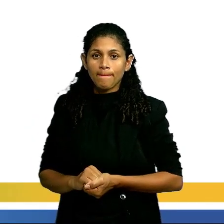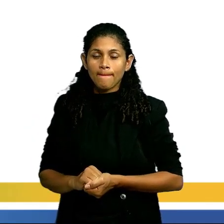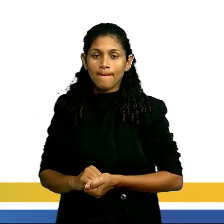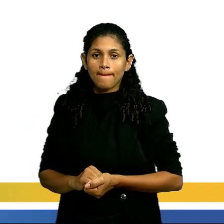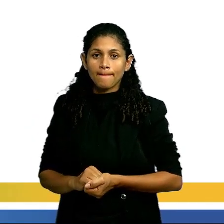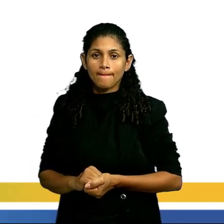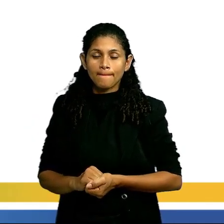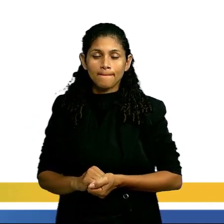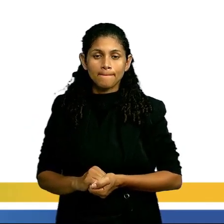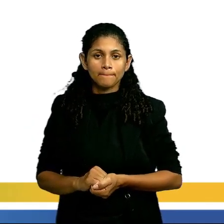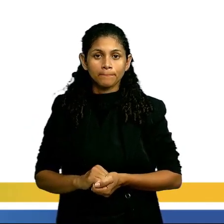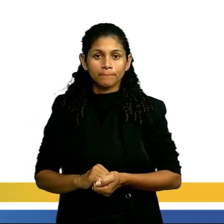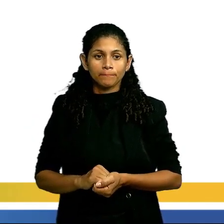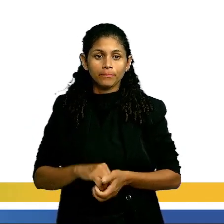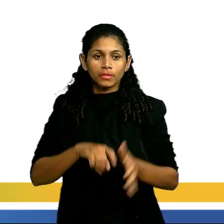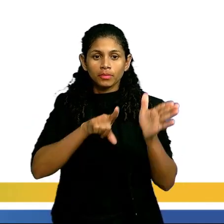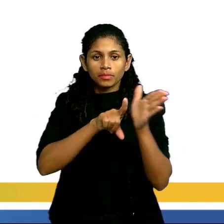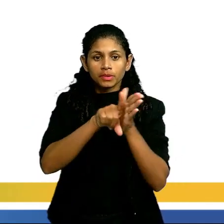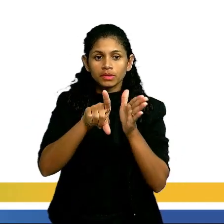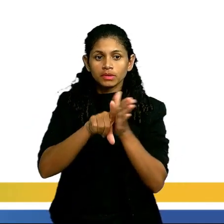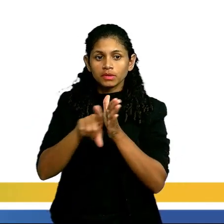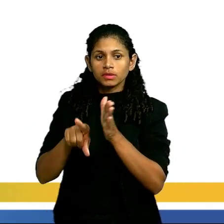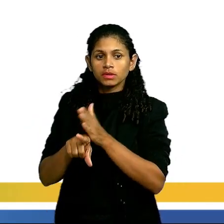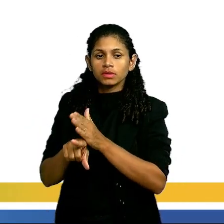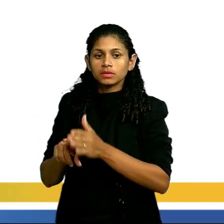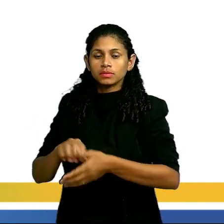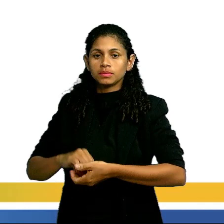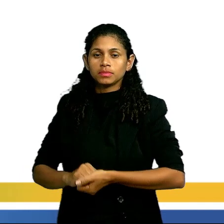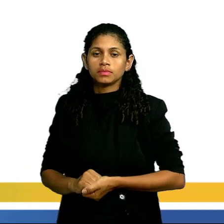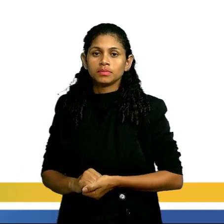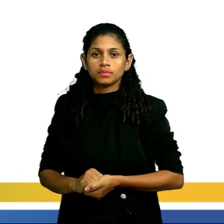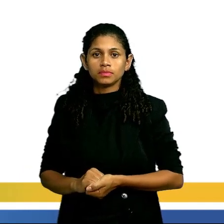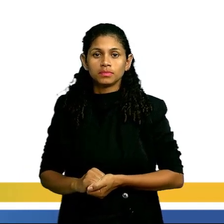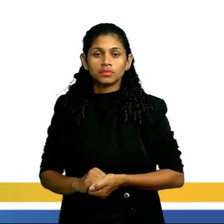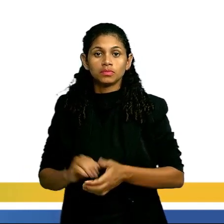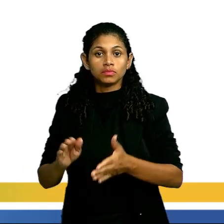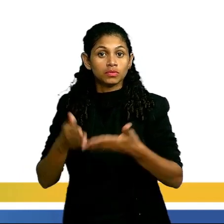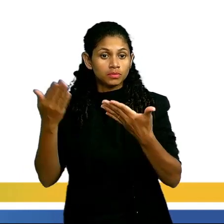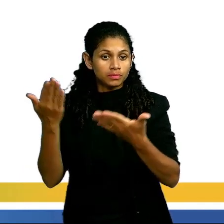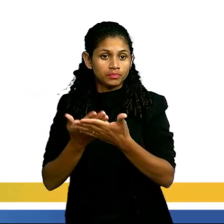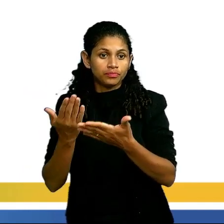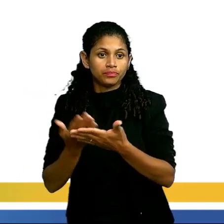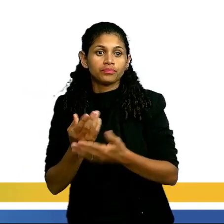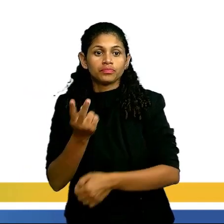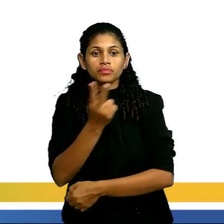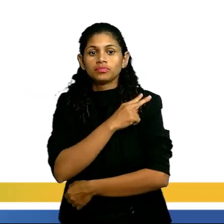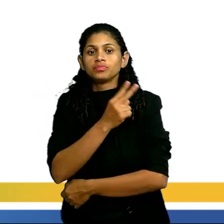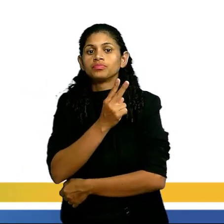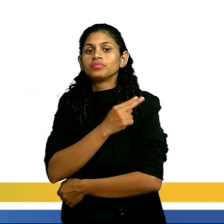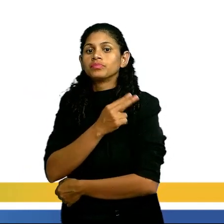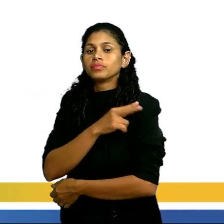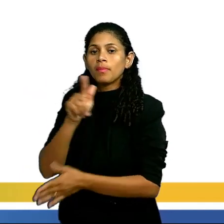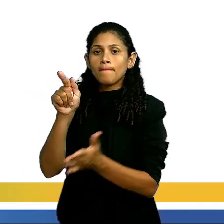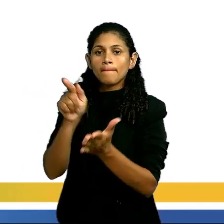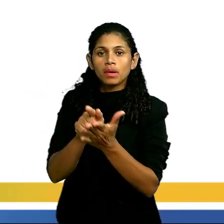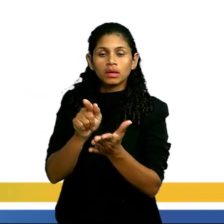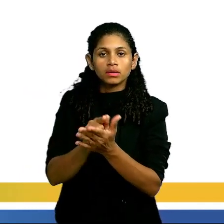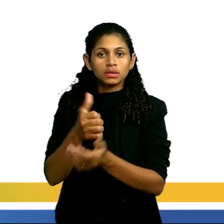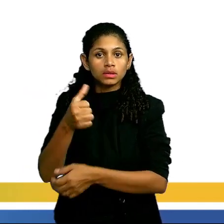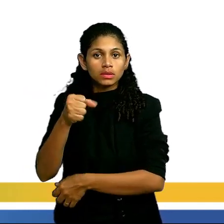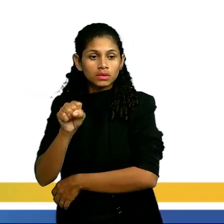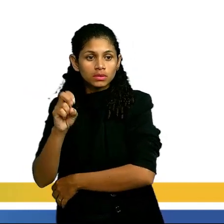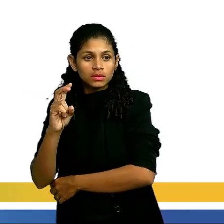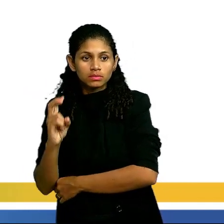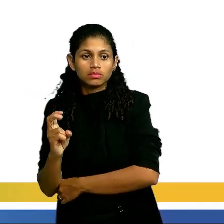Vamos aí a uma questão. Observe aí, a questão está no livro do segundo ano, tá? A